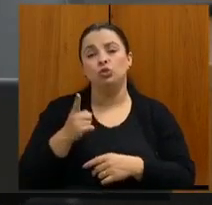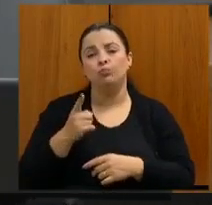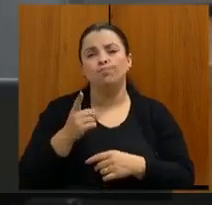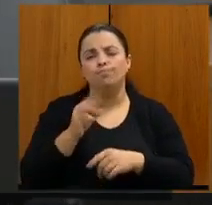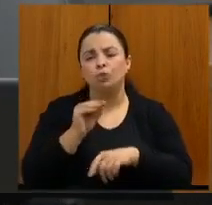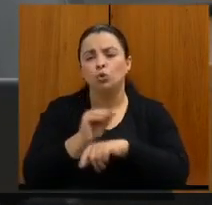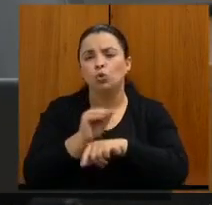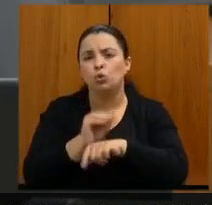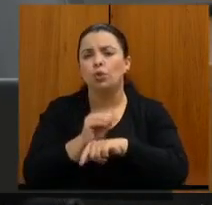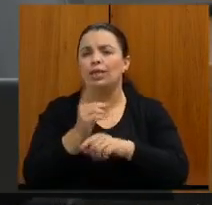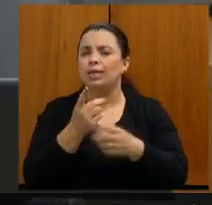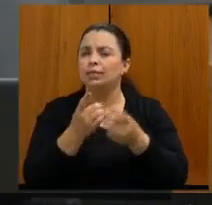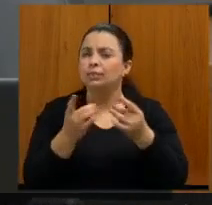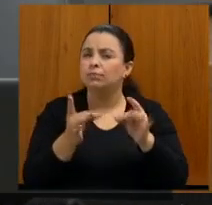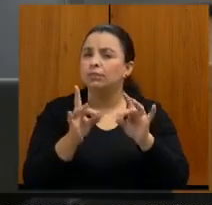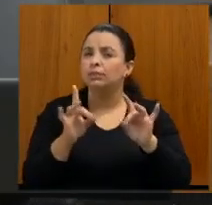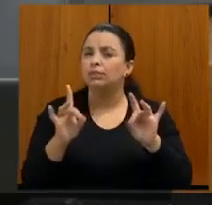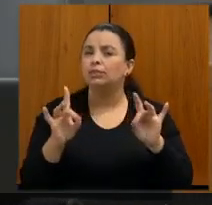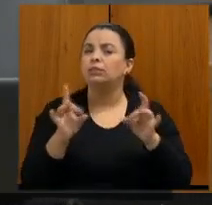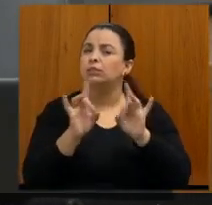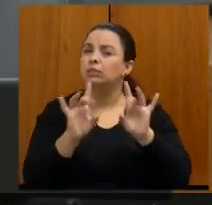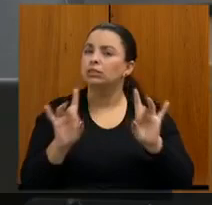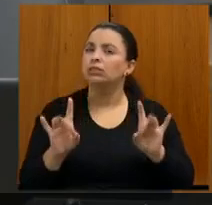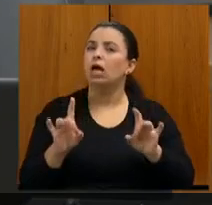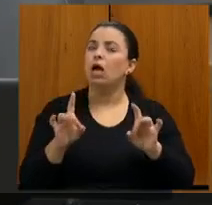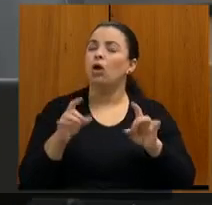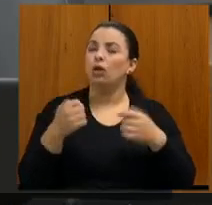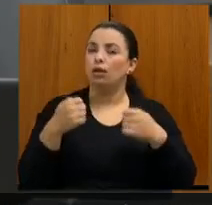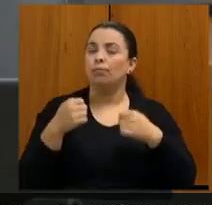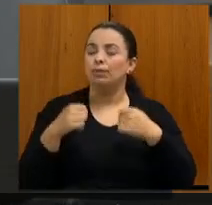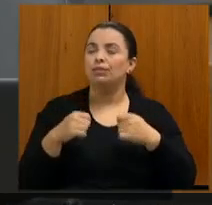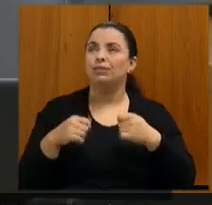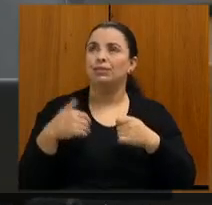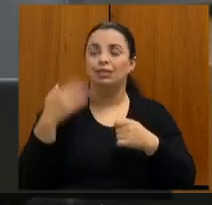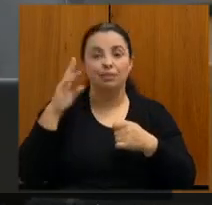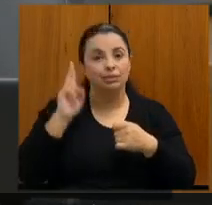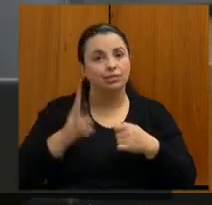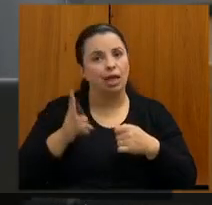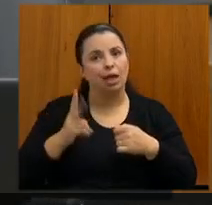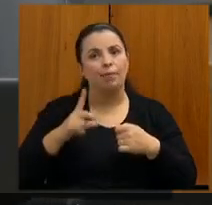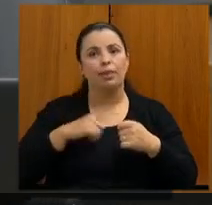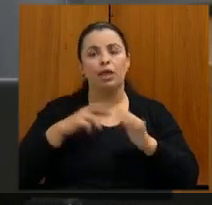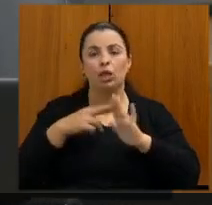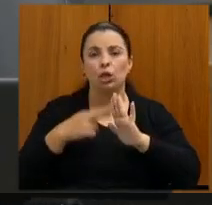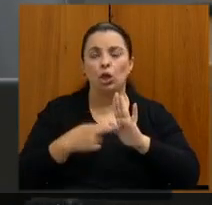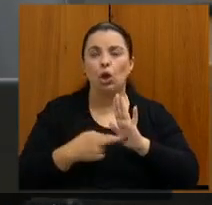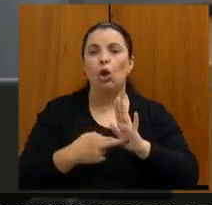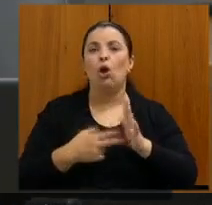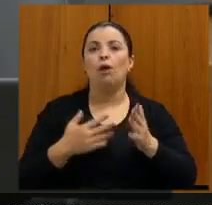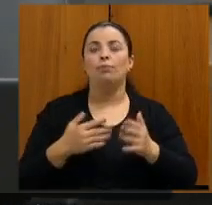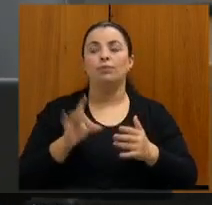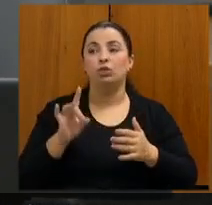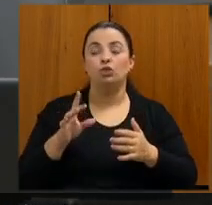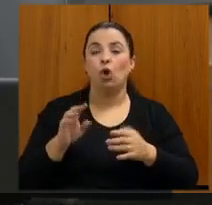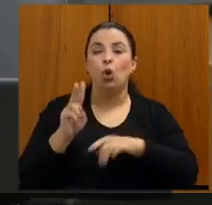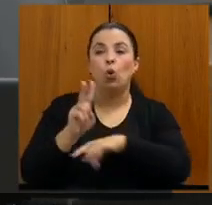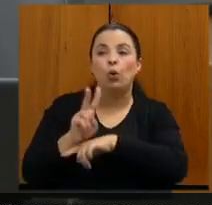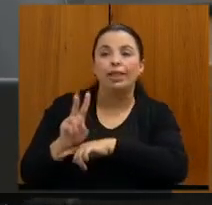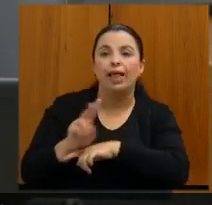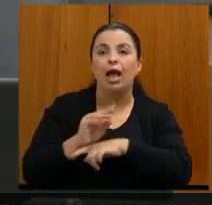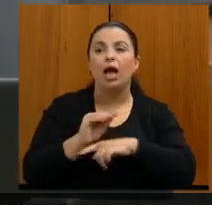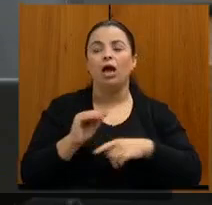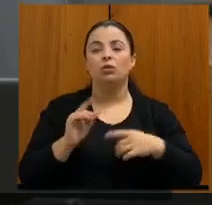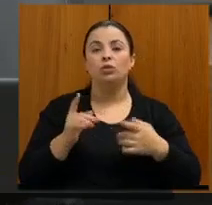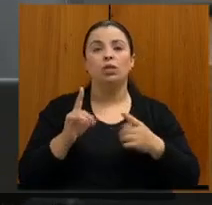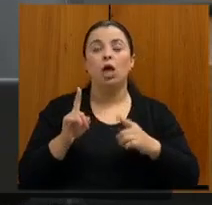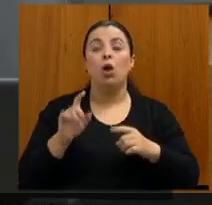precisa cada vez mais estabelecer né normas mesmo né e não é não são só cuidados é aquilo que